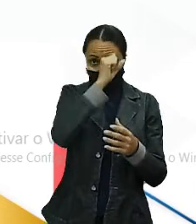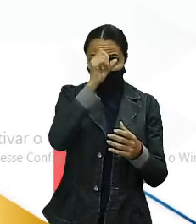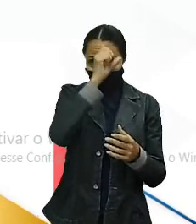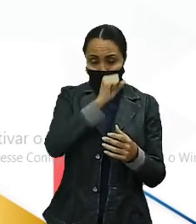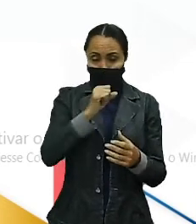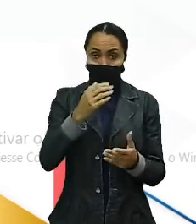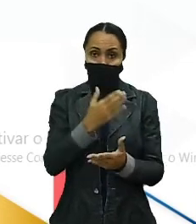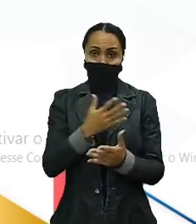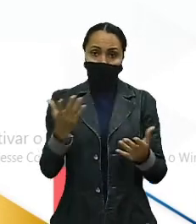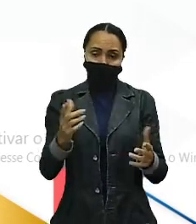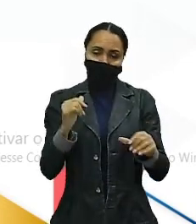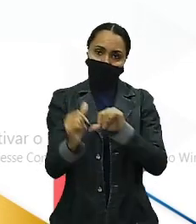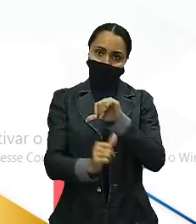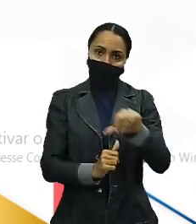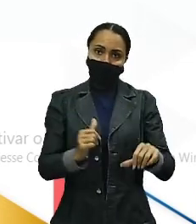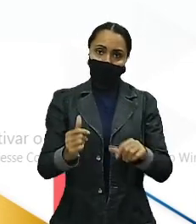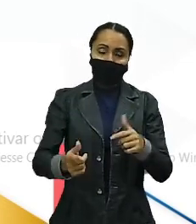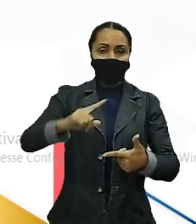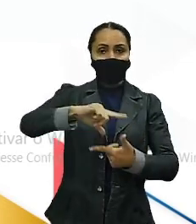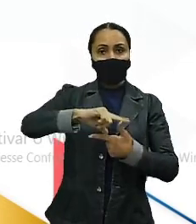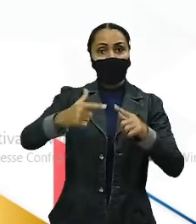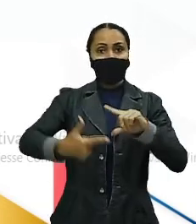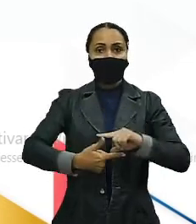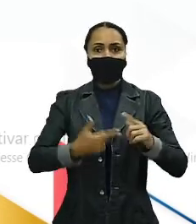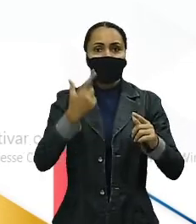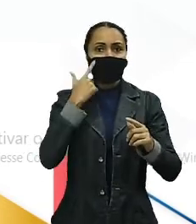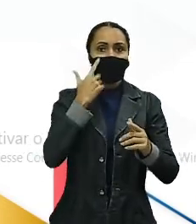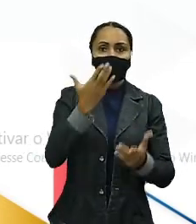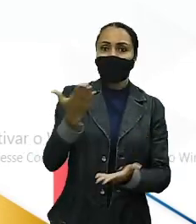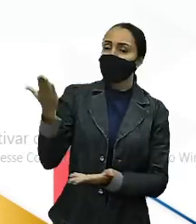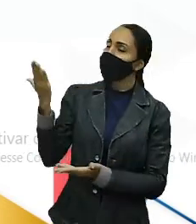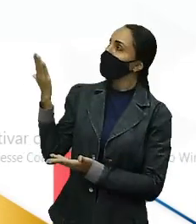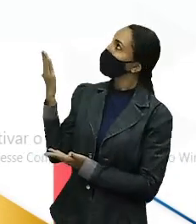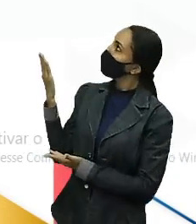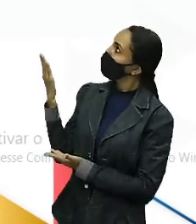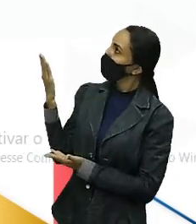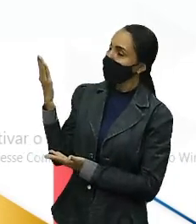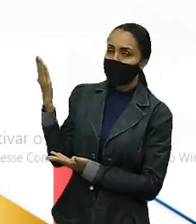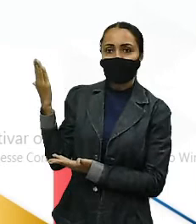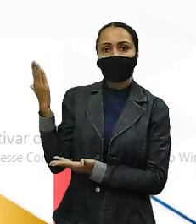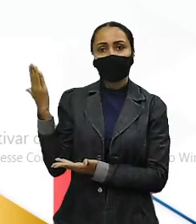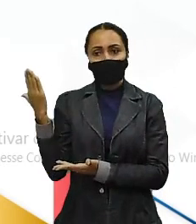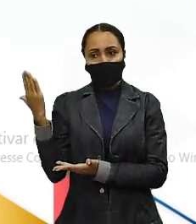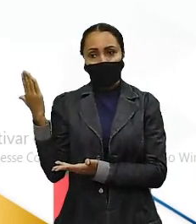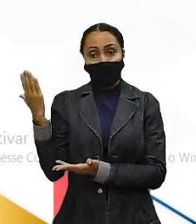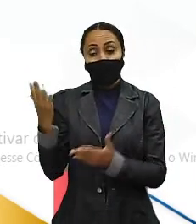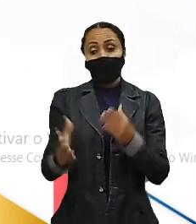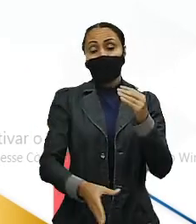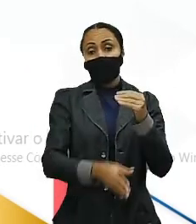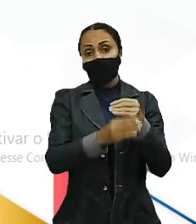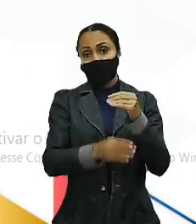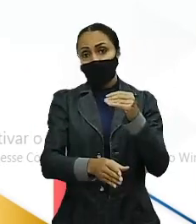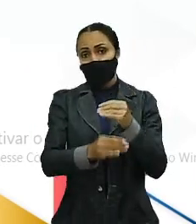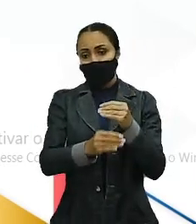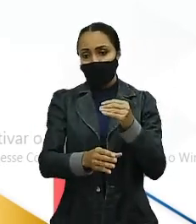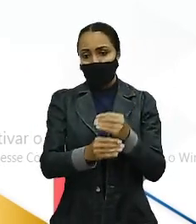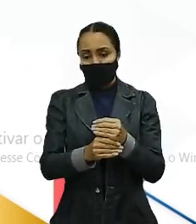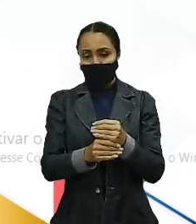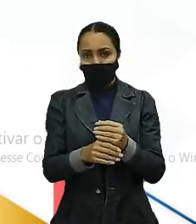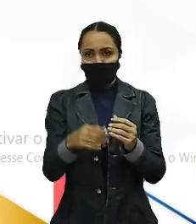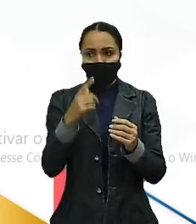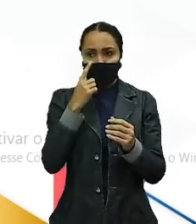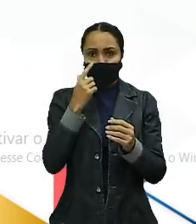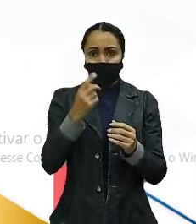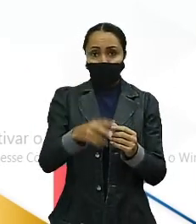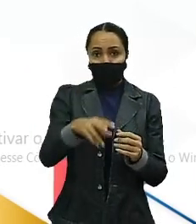O WordWall transformações geométricas está aí, ó, essa imagem. Qual é a imagem que complementa essa joaninha? É uma